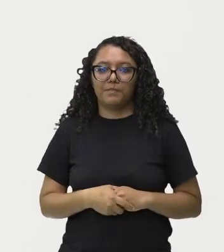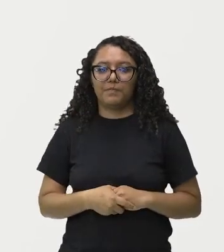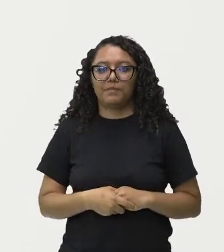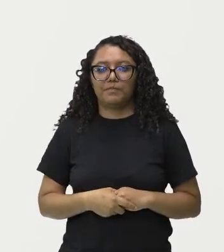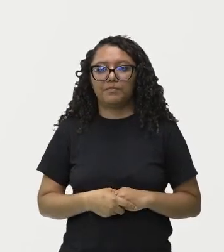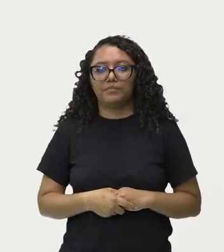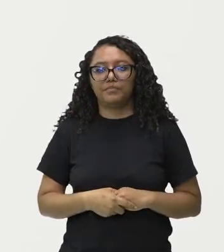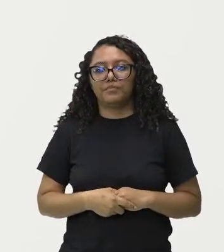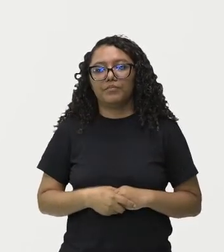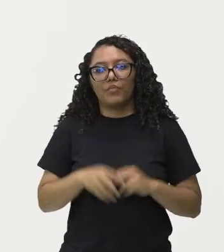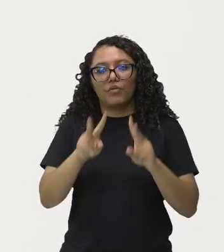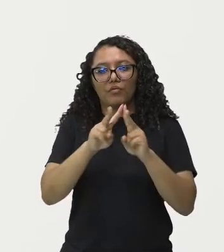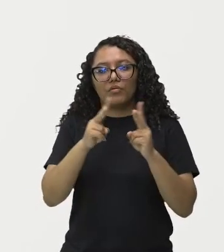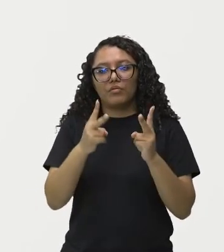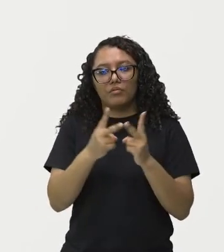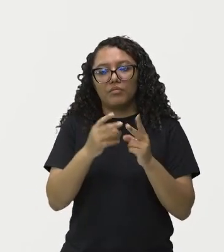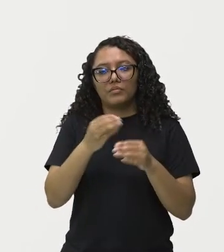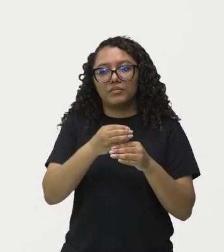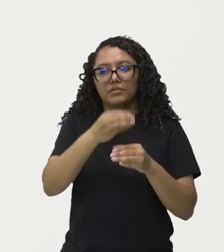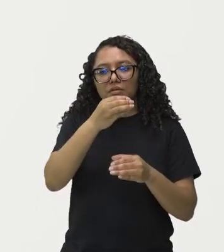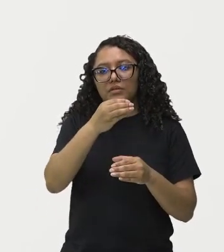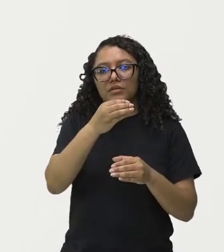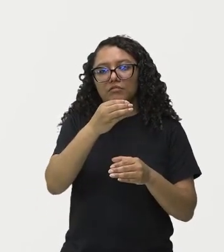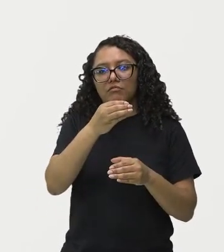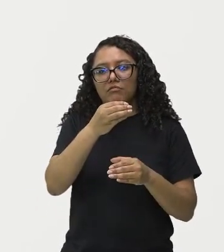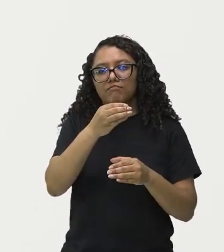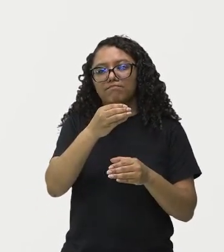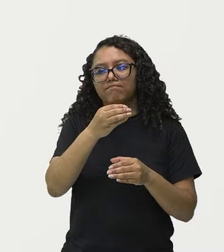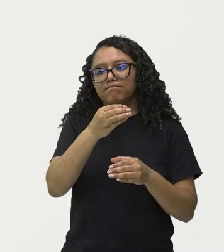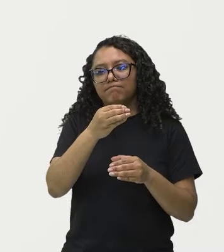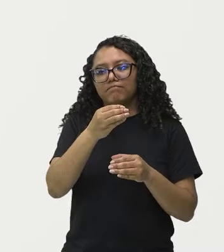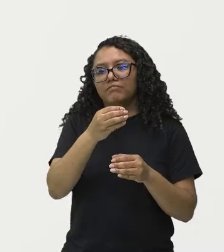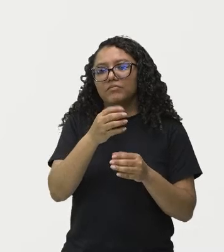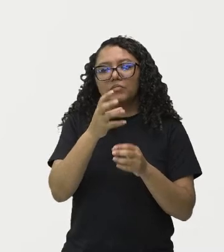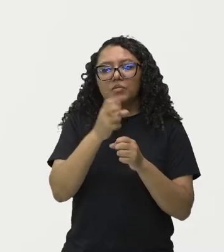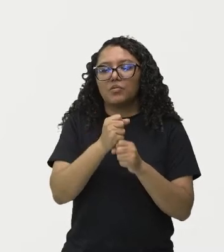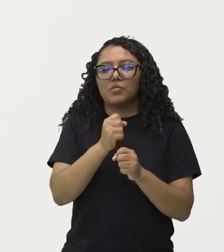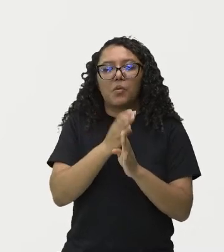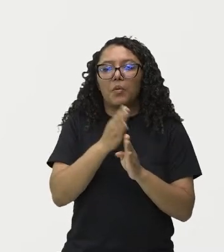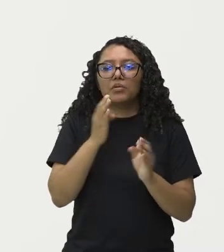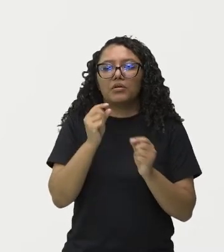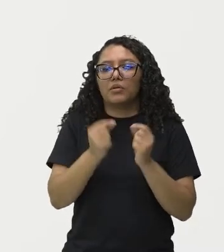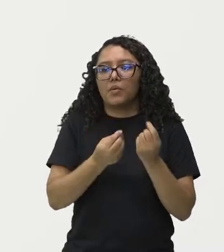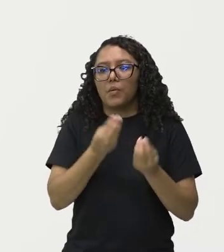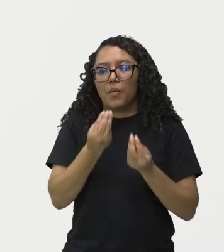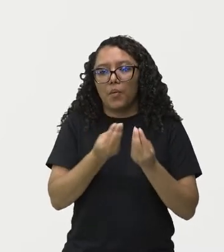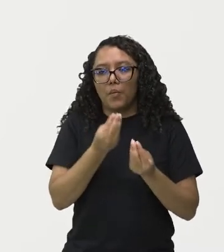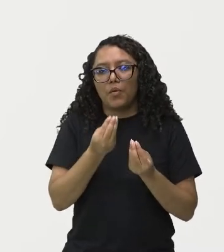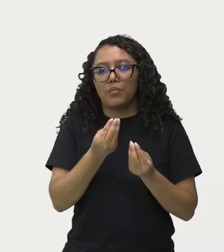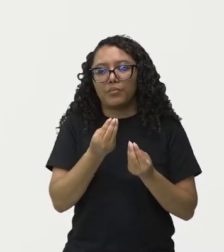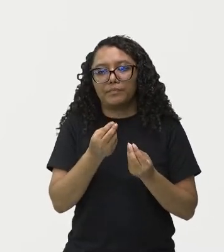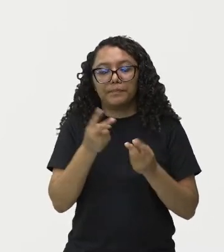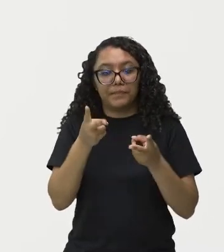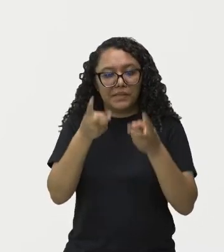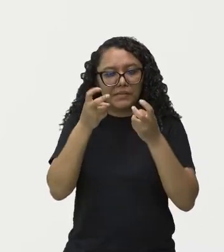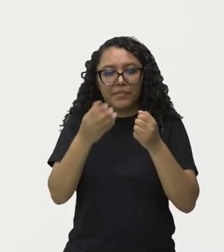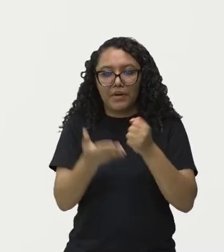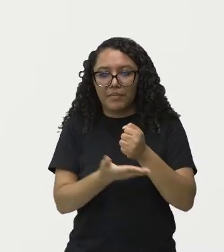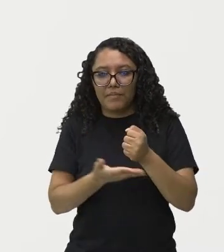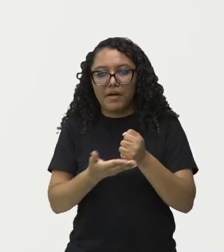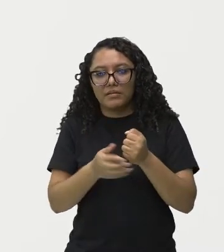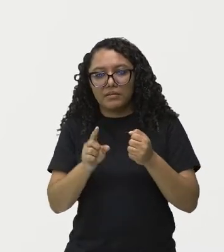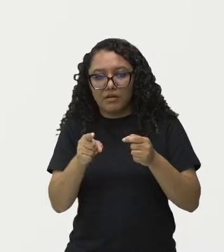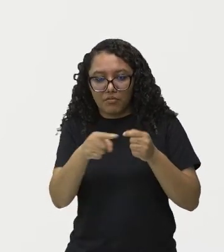O volume do cilindro pode ser interpretado da seguinte forma. Observe que a base dele é uma